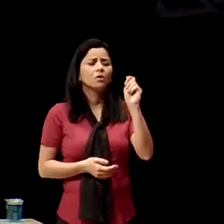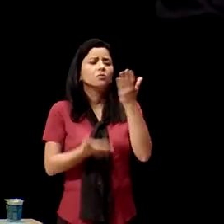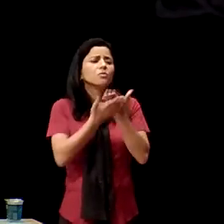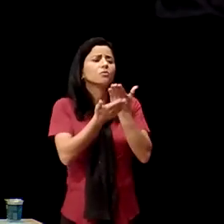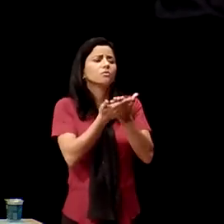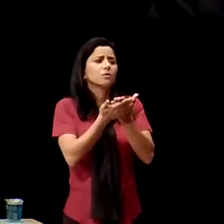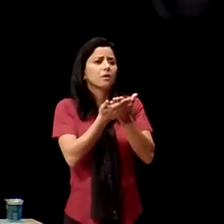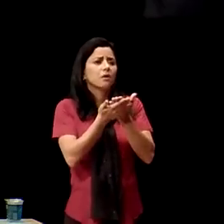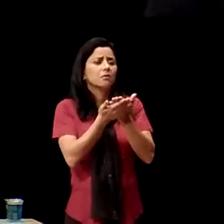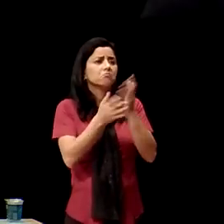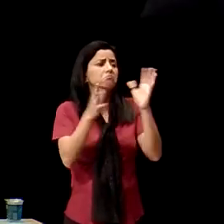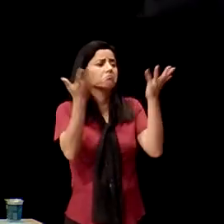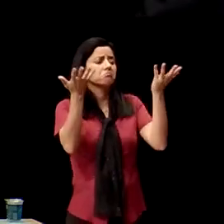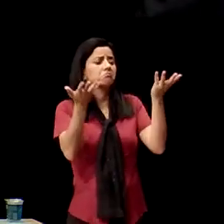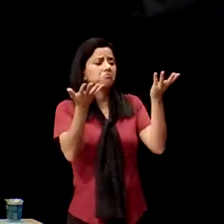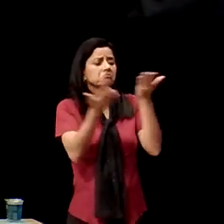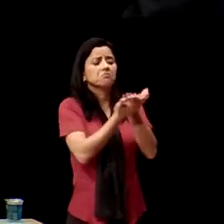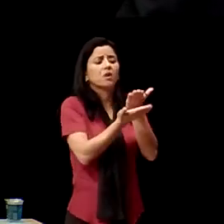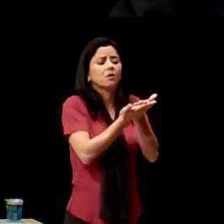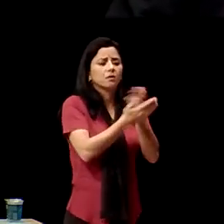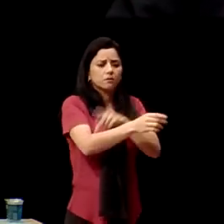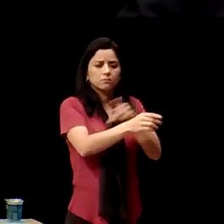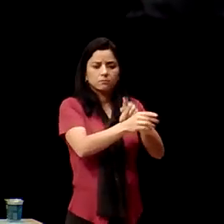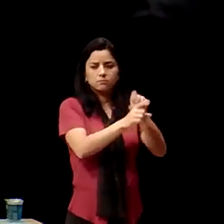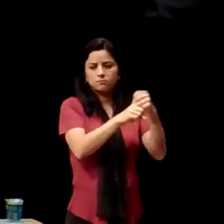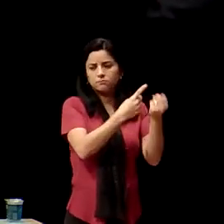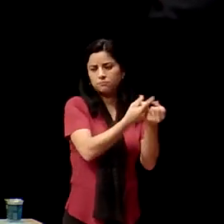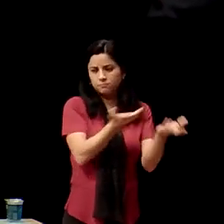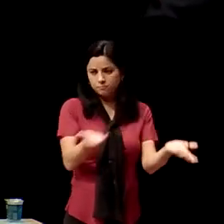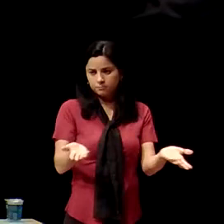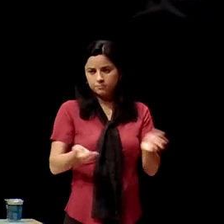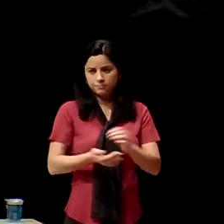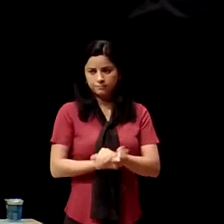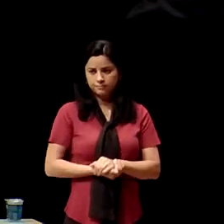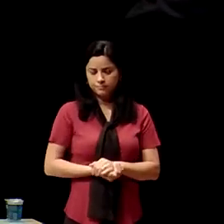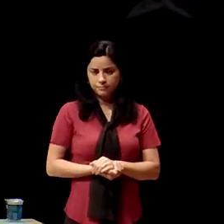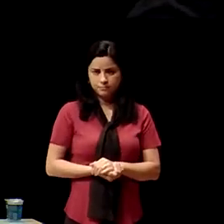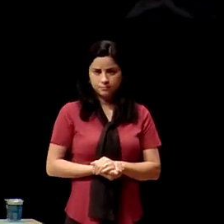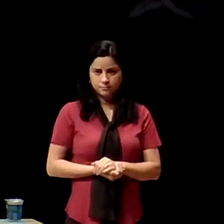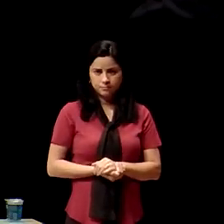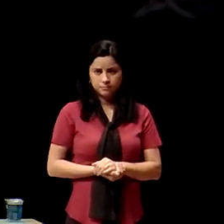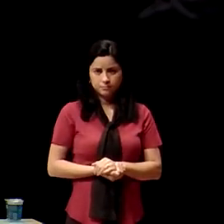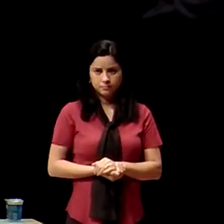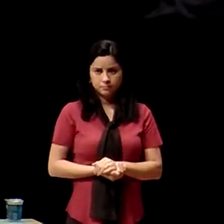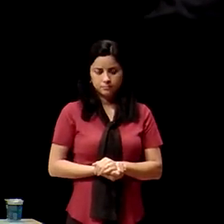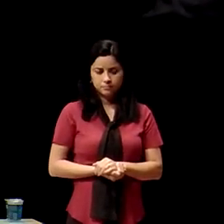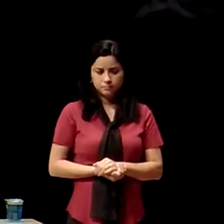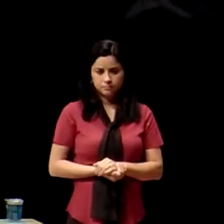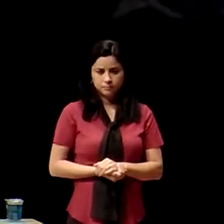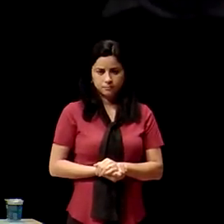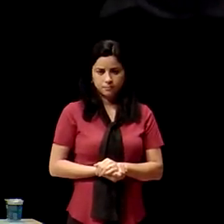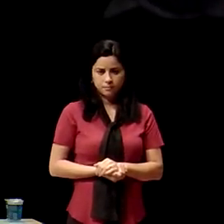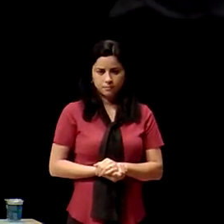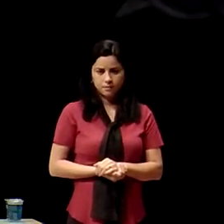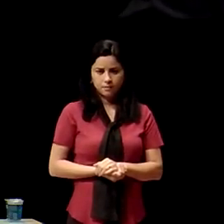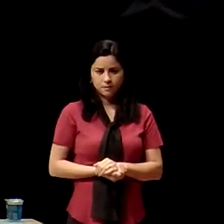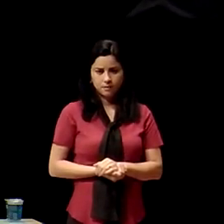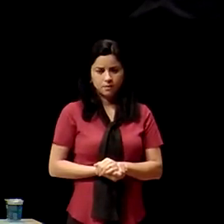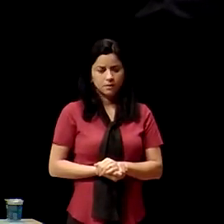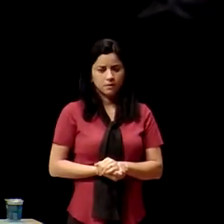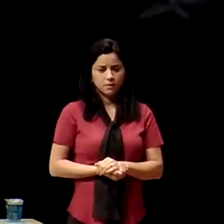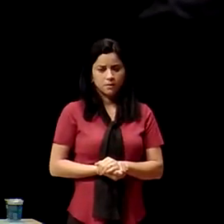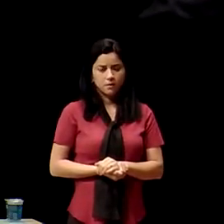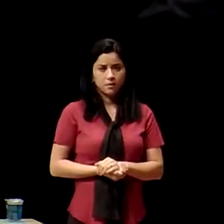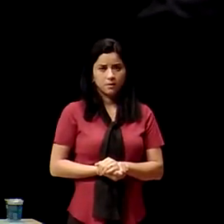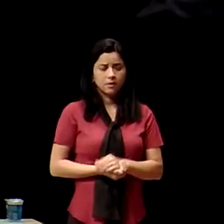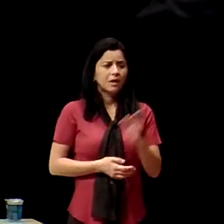estudar e quando estudar a pedagogia social? The answer depends on the conception of social